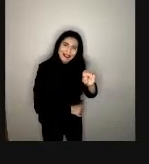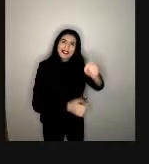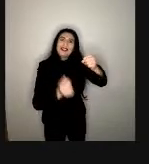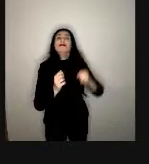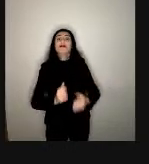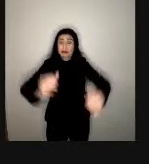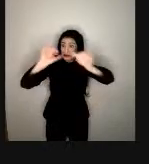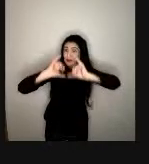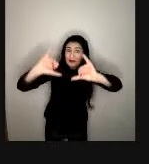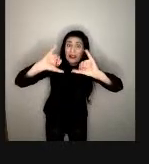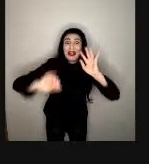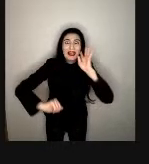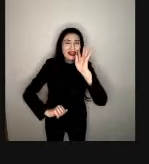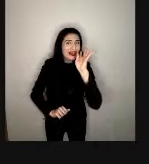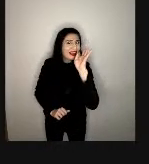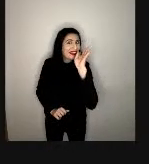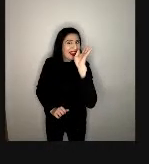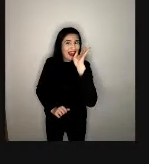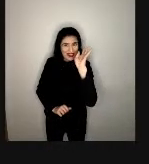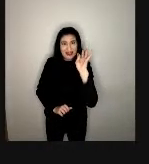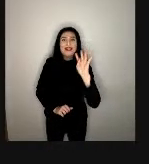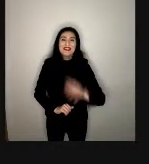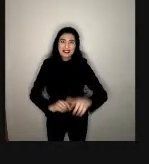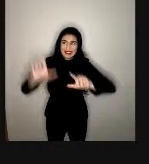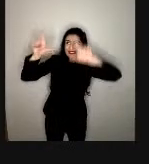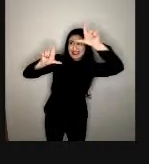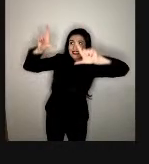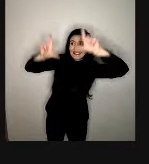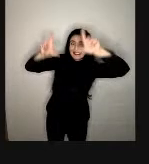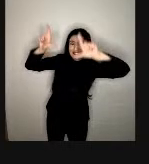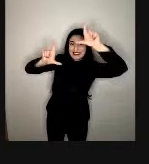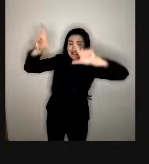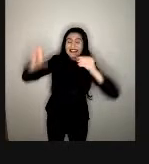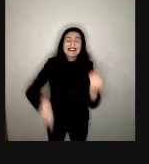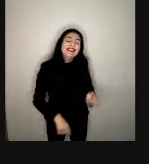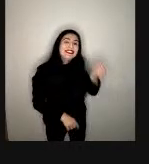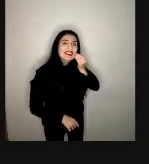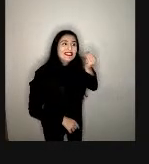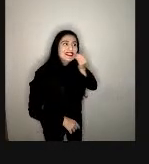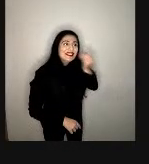bacana. E aí a gente foi convidado para ir